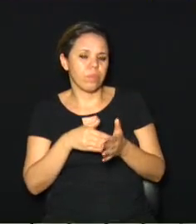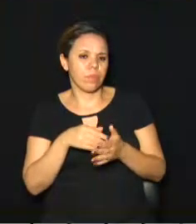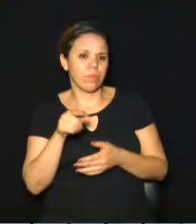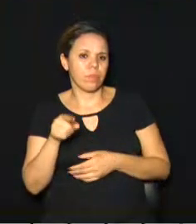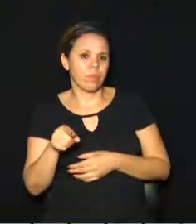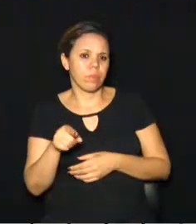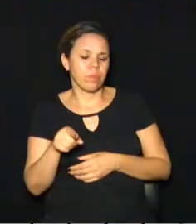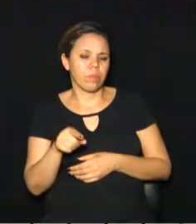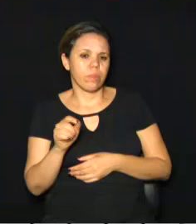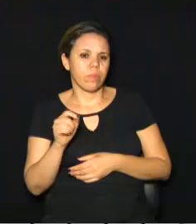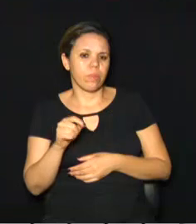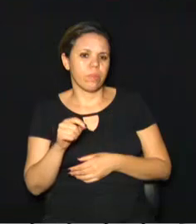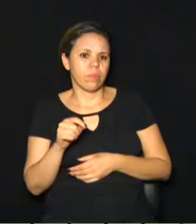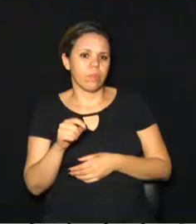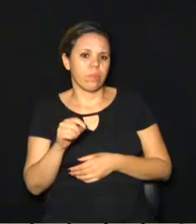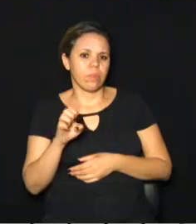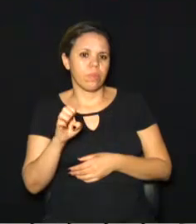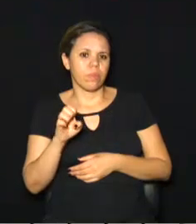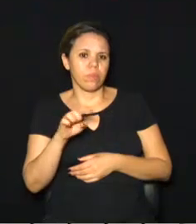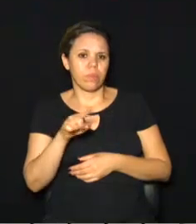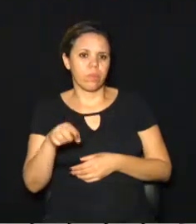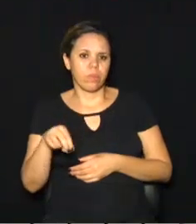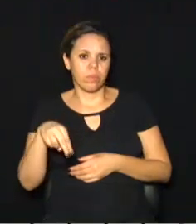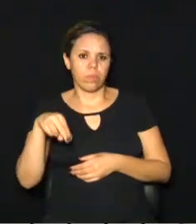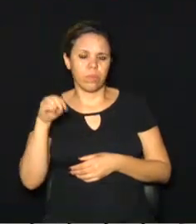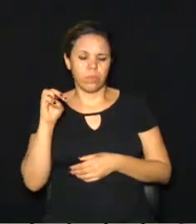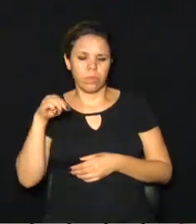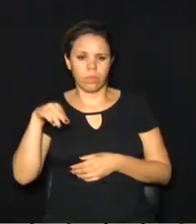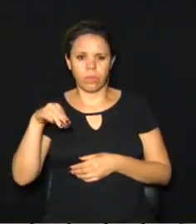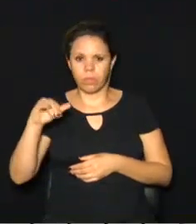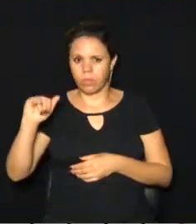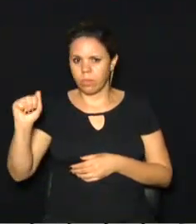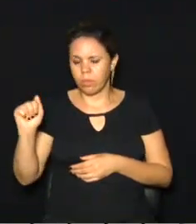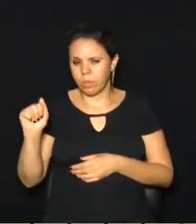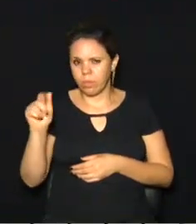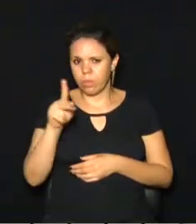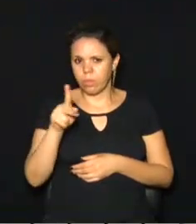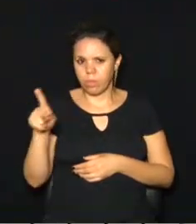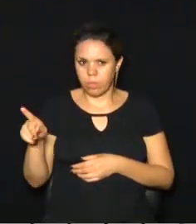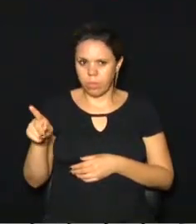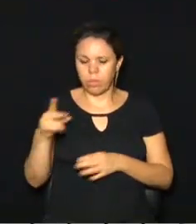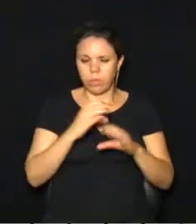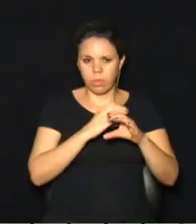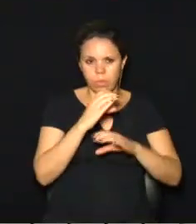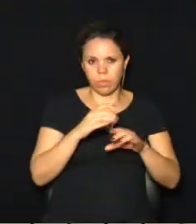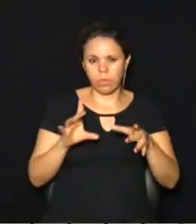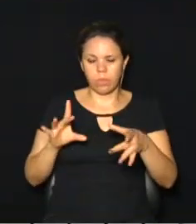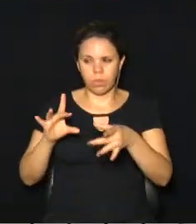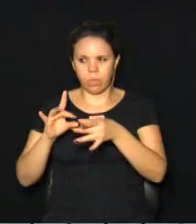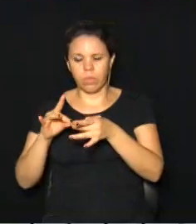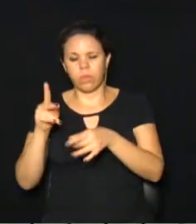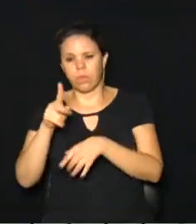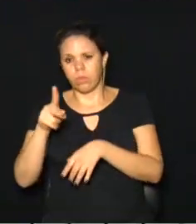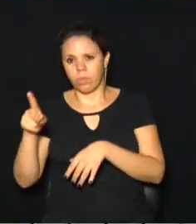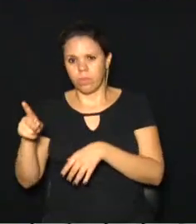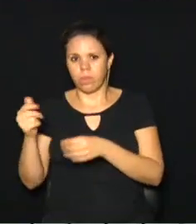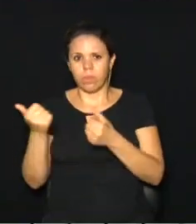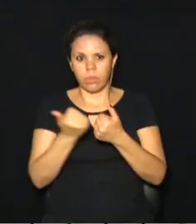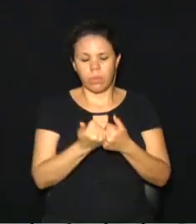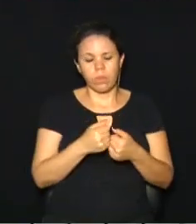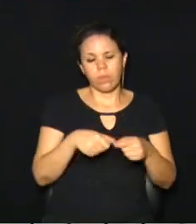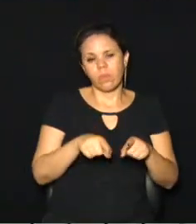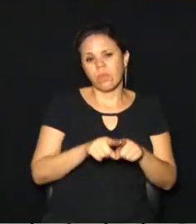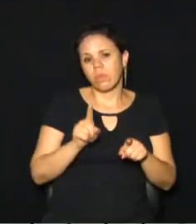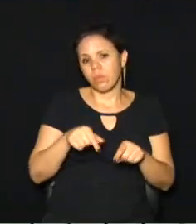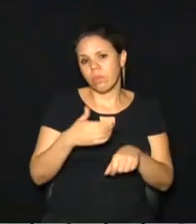do Egmar, é a isonomia do professor adjunto com o titular. Se ele exerce a mesma função Sim. na prática, se